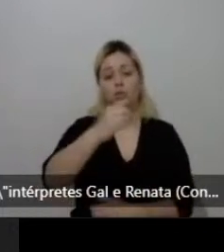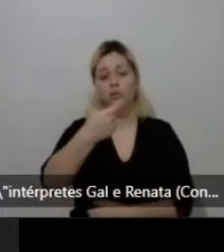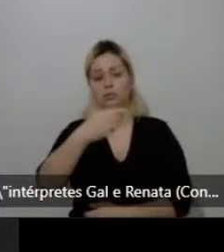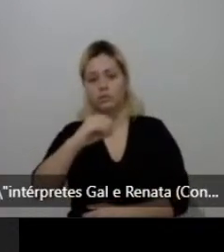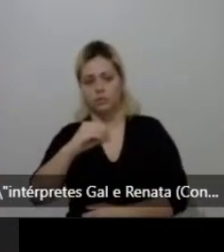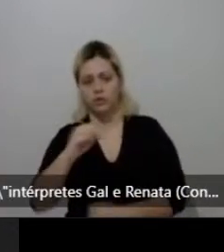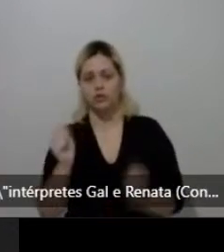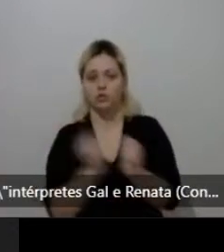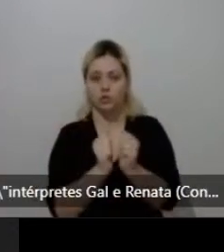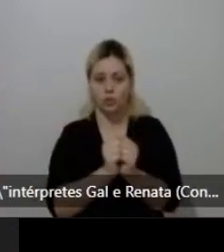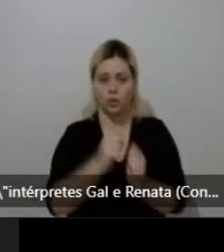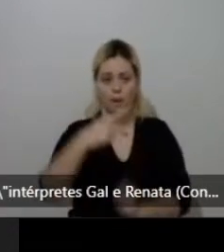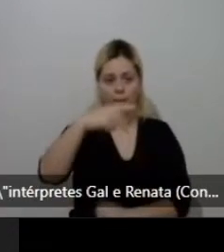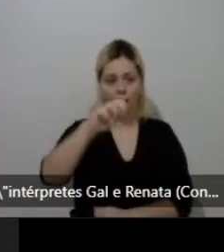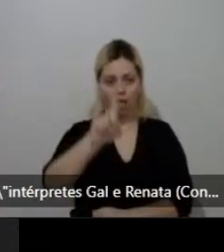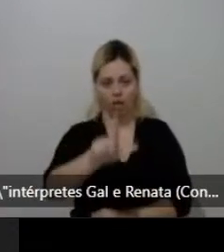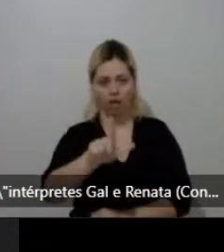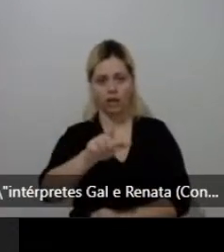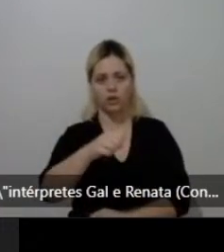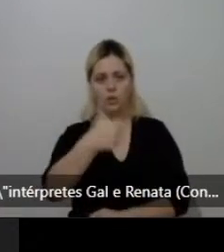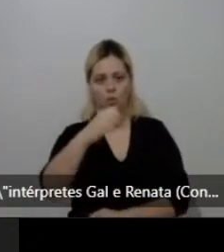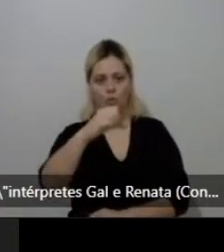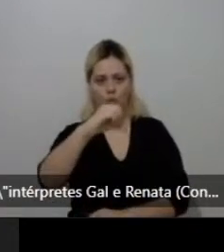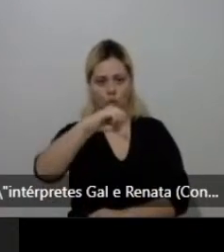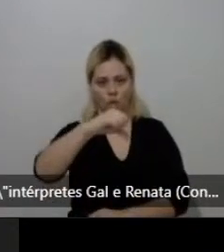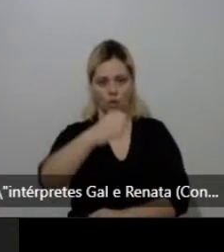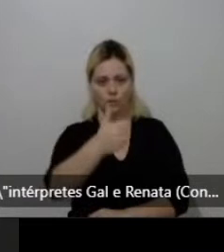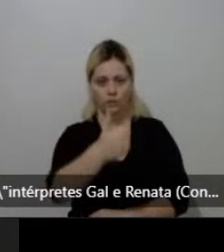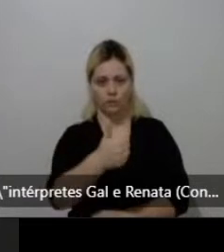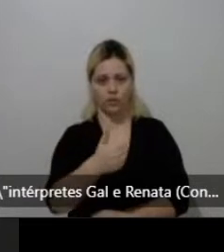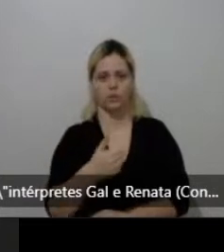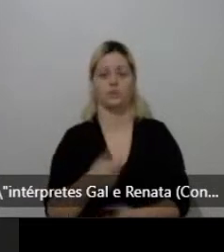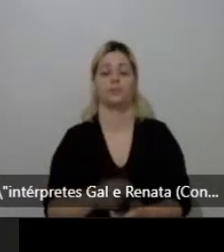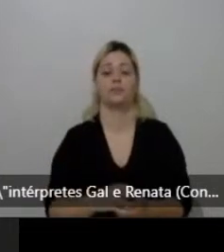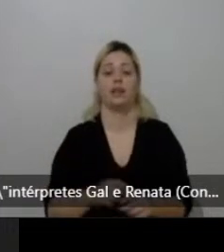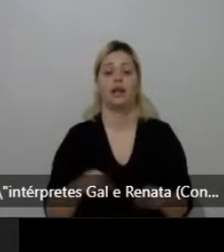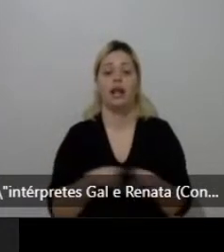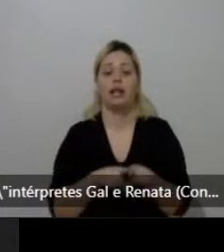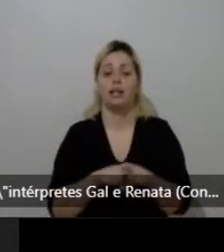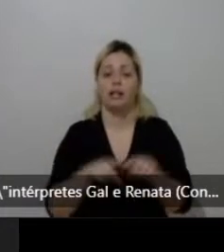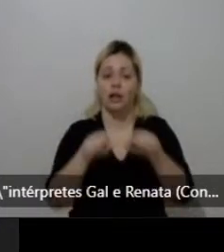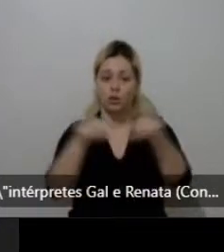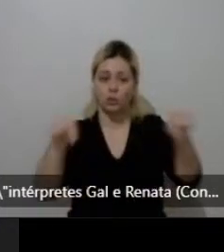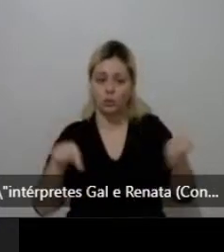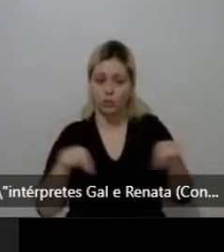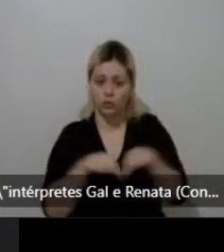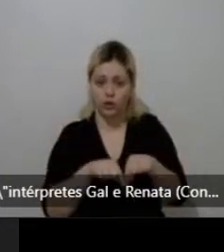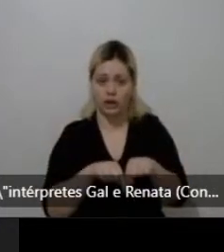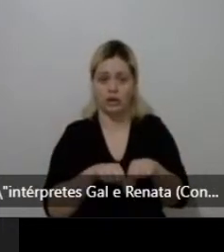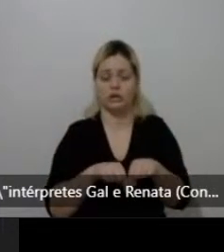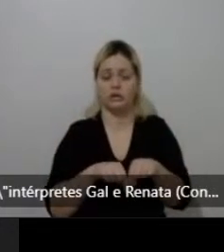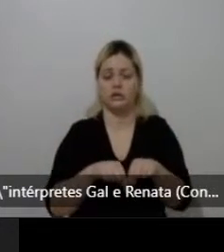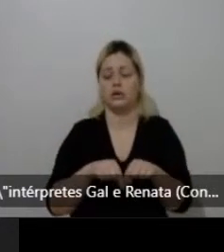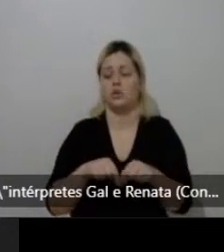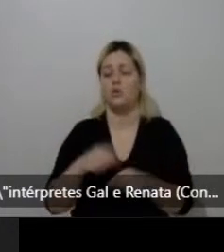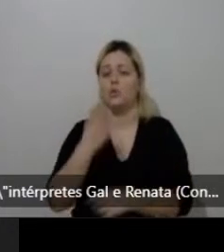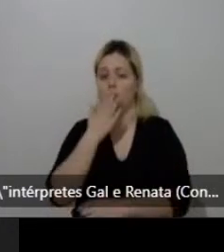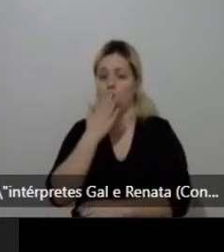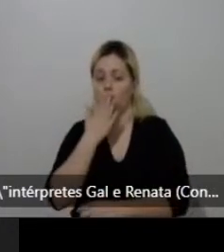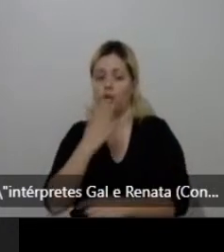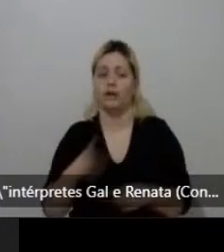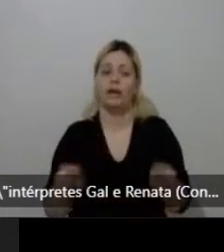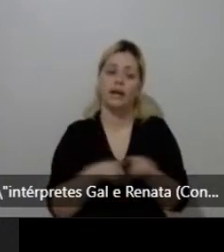transferir para o Congresso Nacional a autorização de demarcação de terras indígenas, que está para ir para o plenário em breve. Também